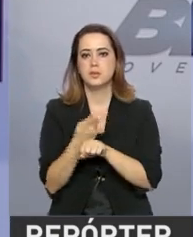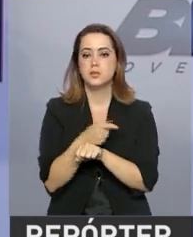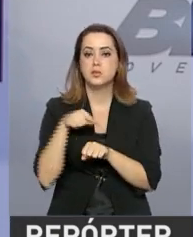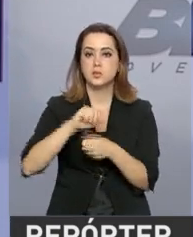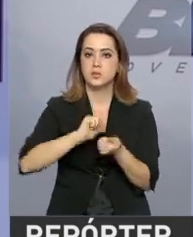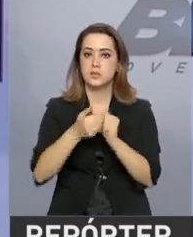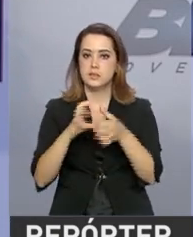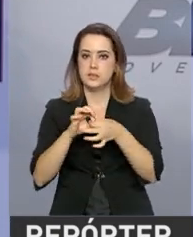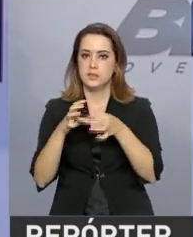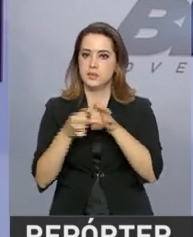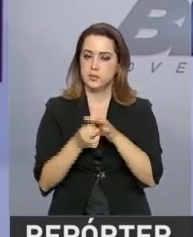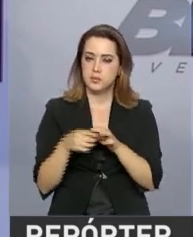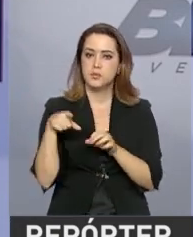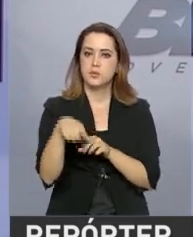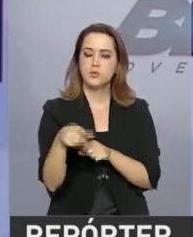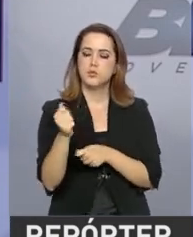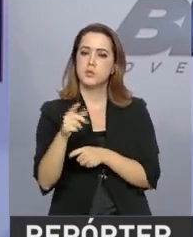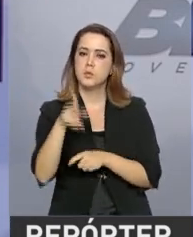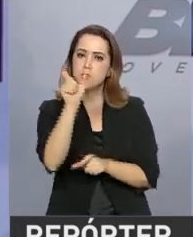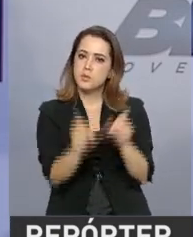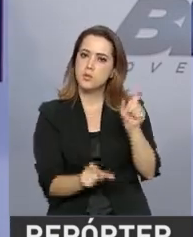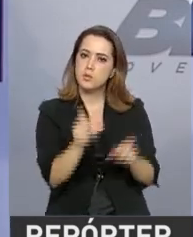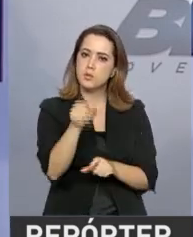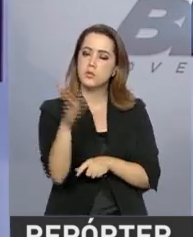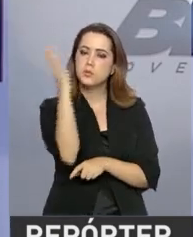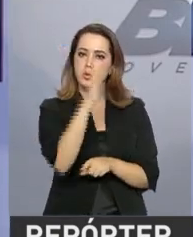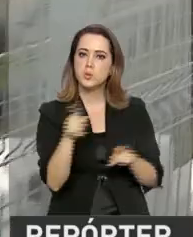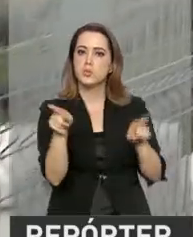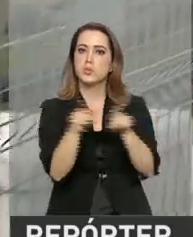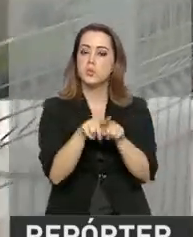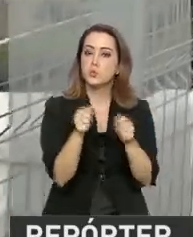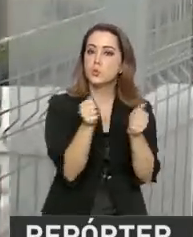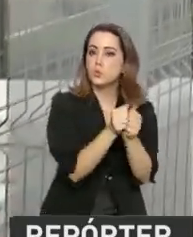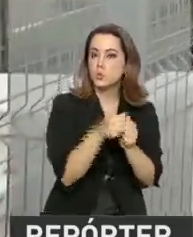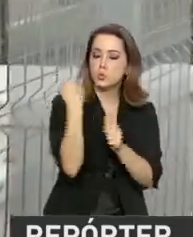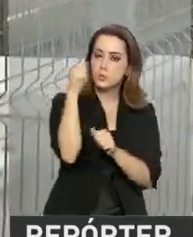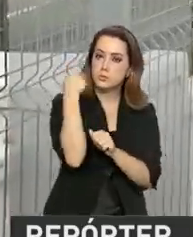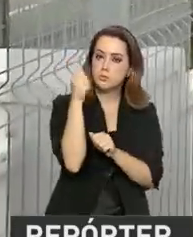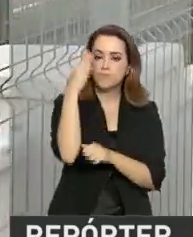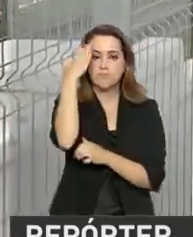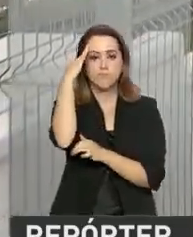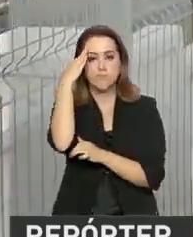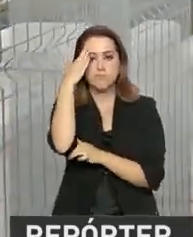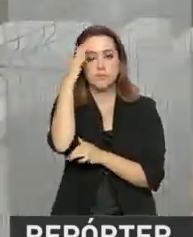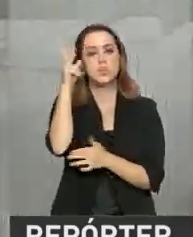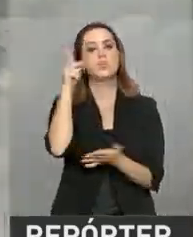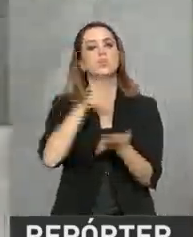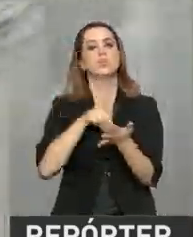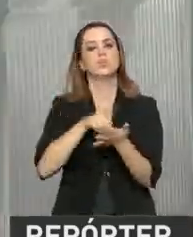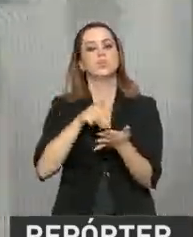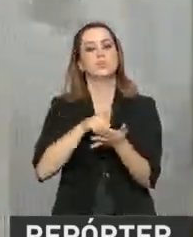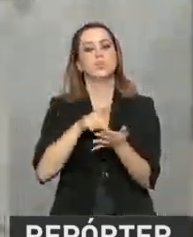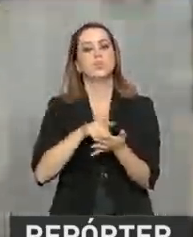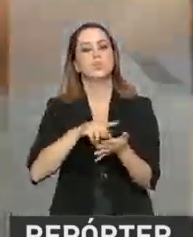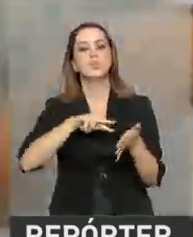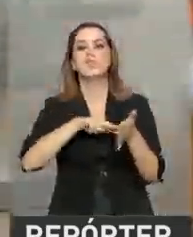Olímpicos e que o torcedor brasileiro e argentino, ele entenda o real significado.